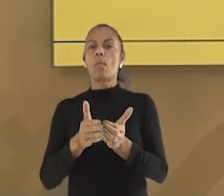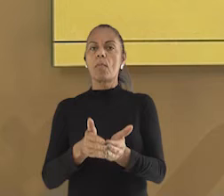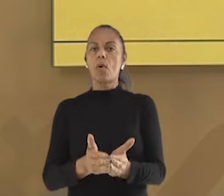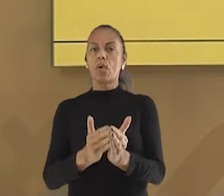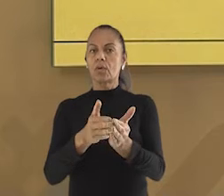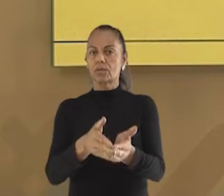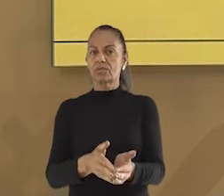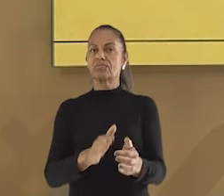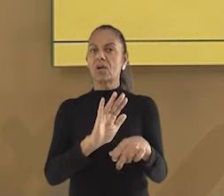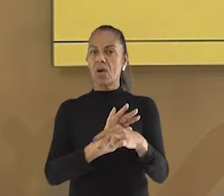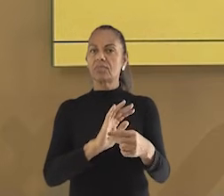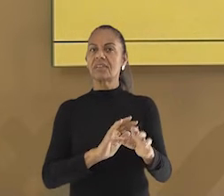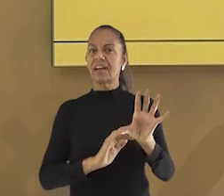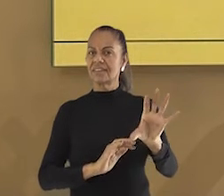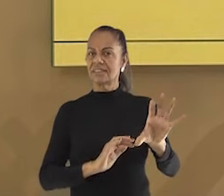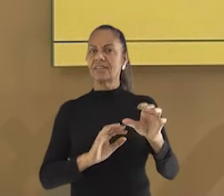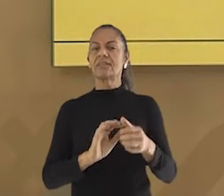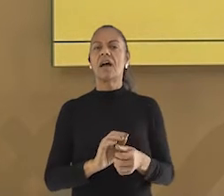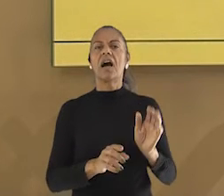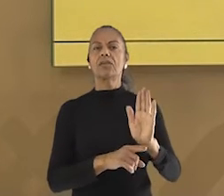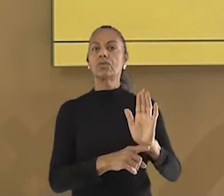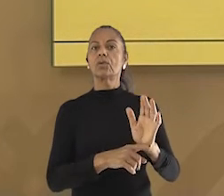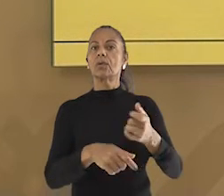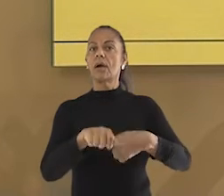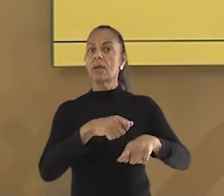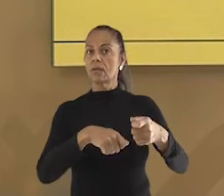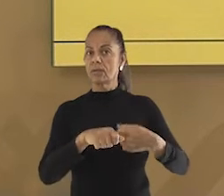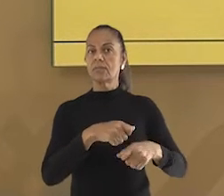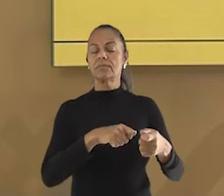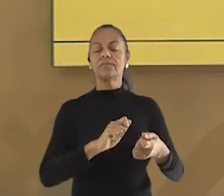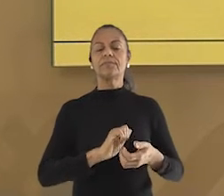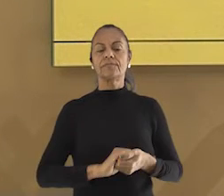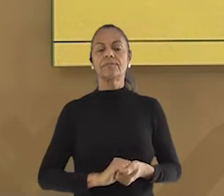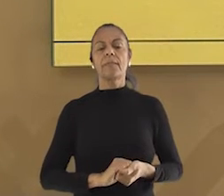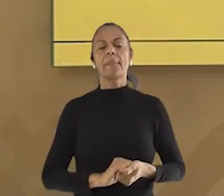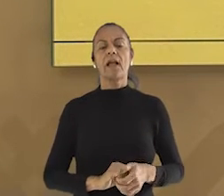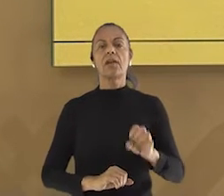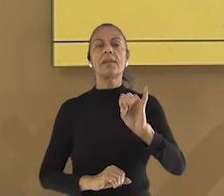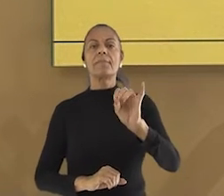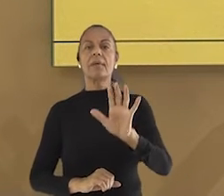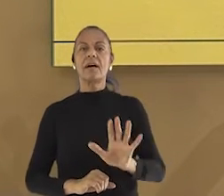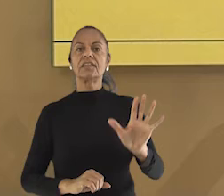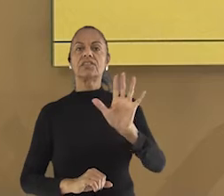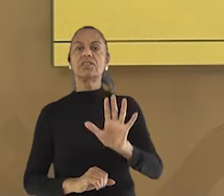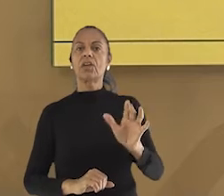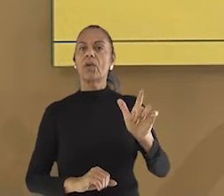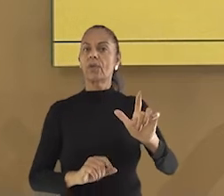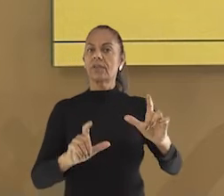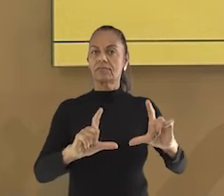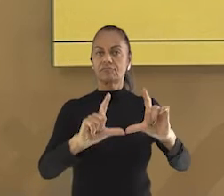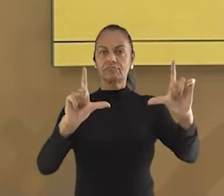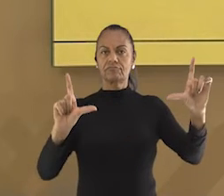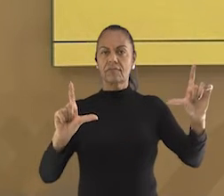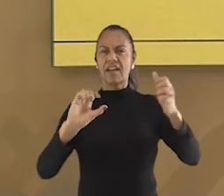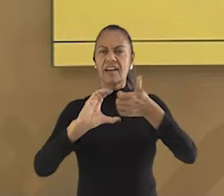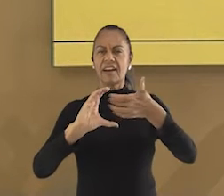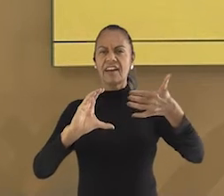para favorecer as atividades portuárias na região. E realmente favoreceu muito a economia